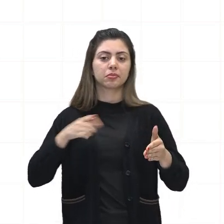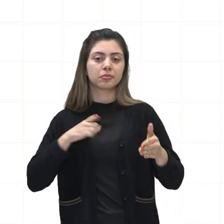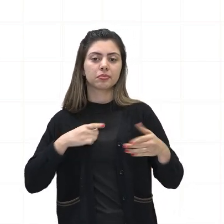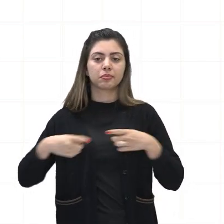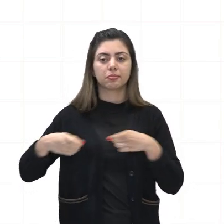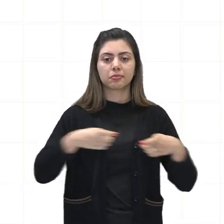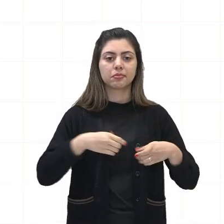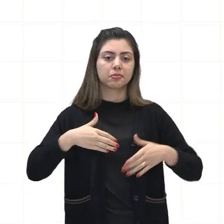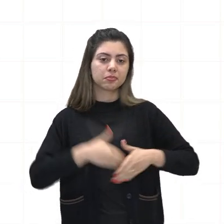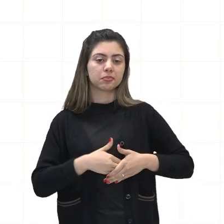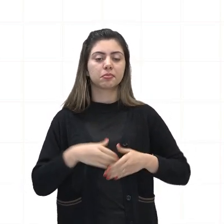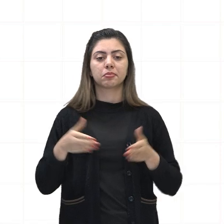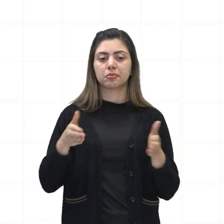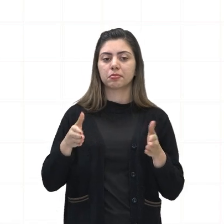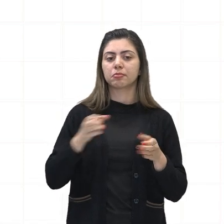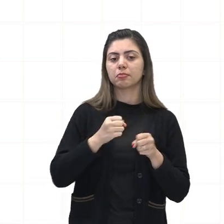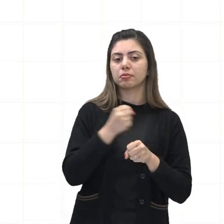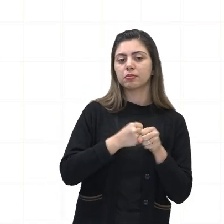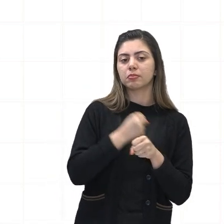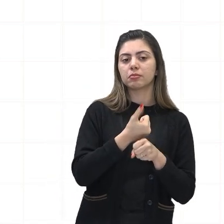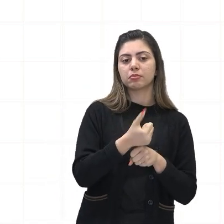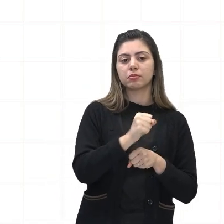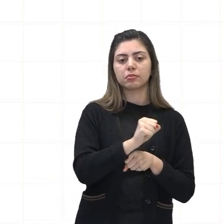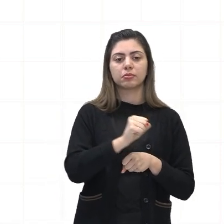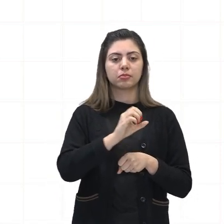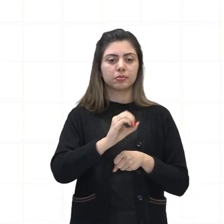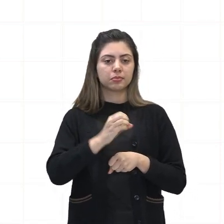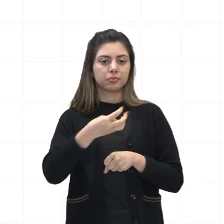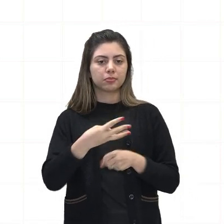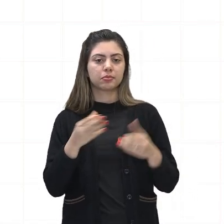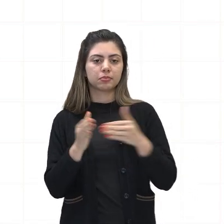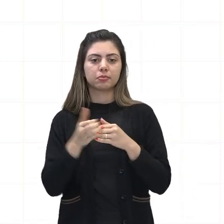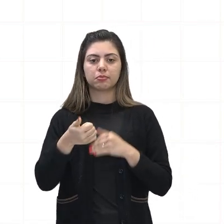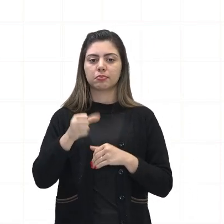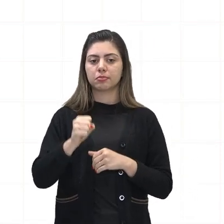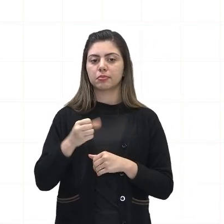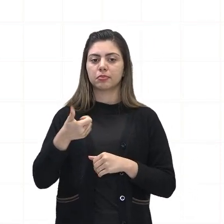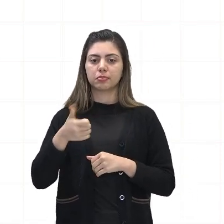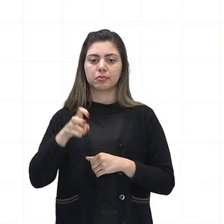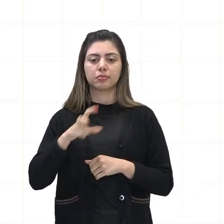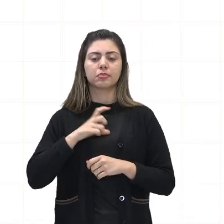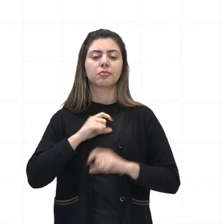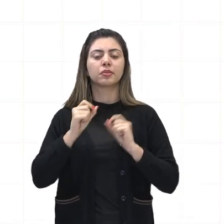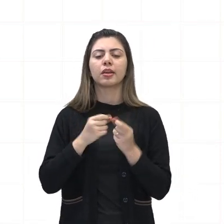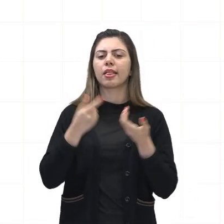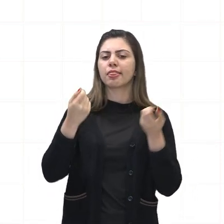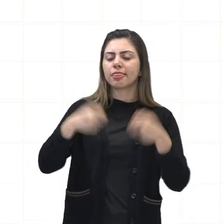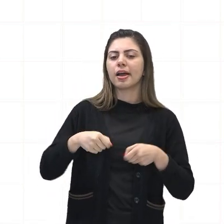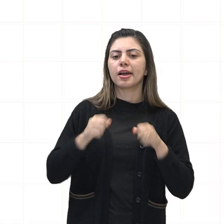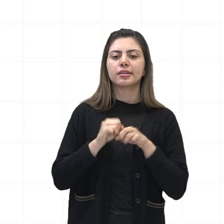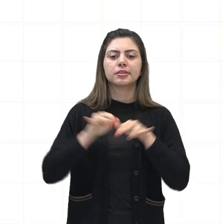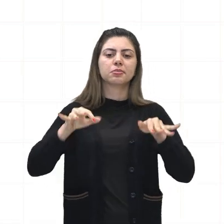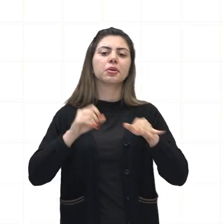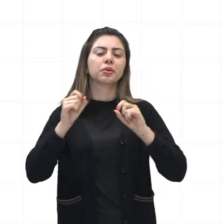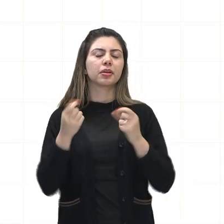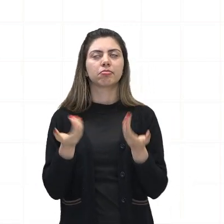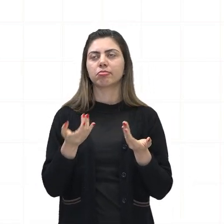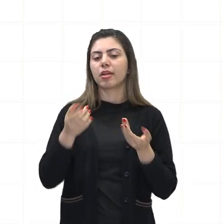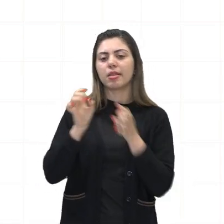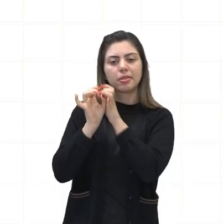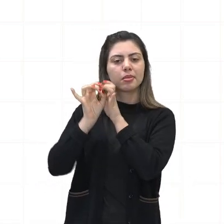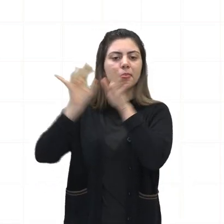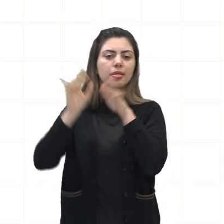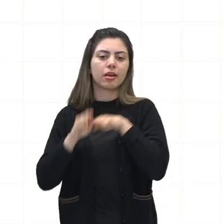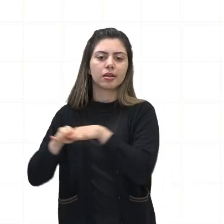1815. E disseminaram ideias como liberdade, igualdade, autodeterminação e nacionalismo,